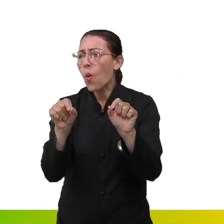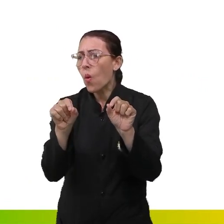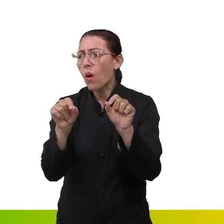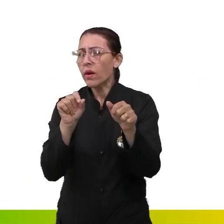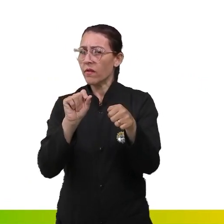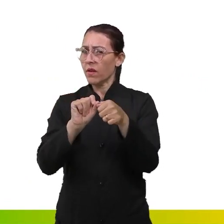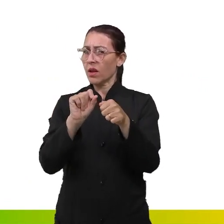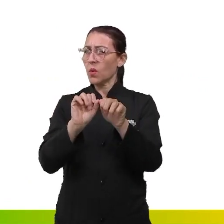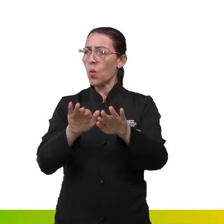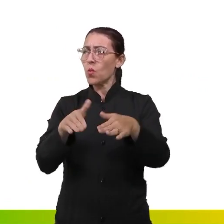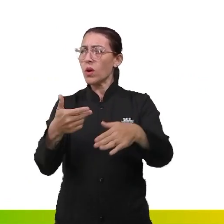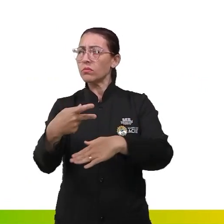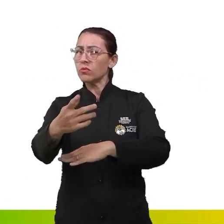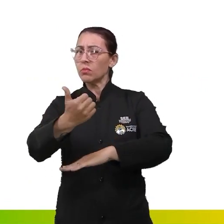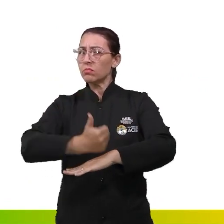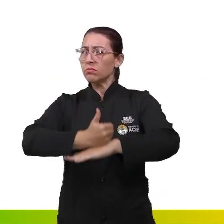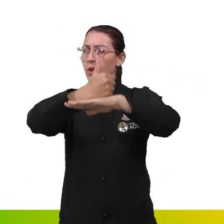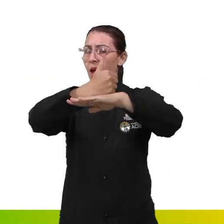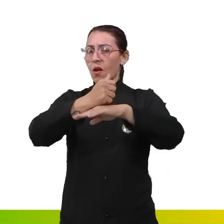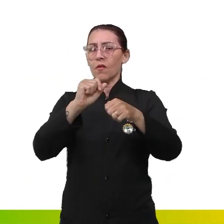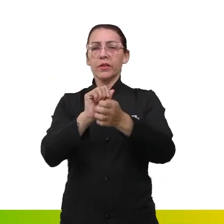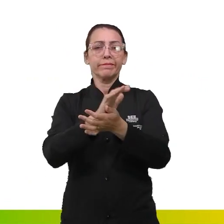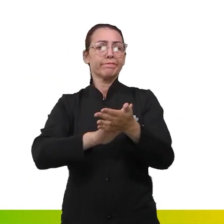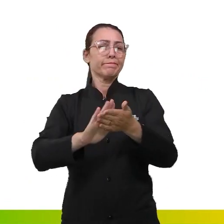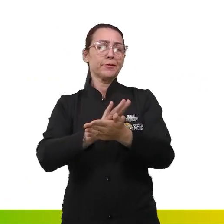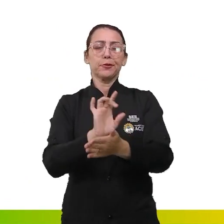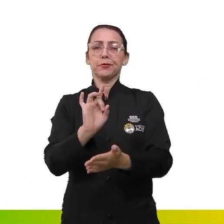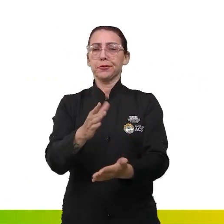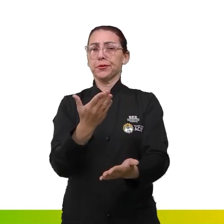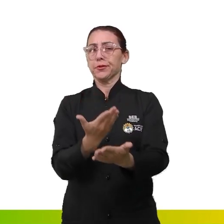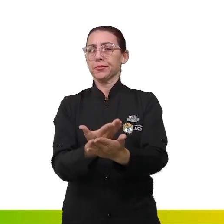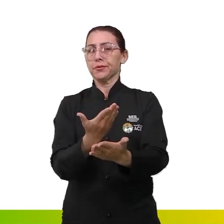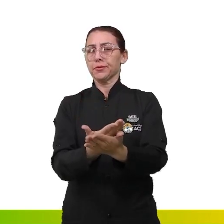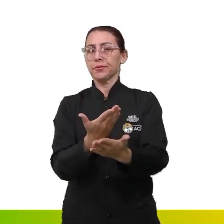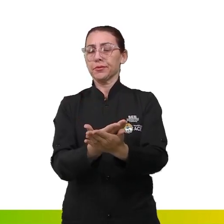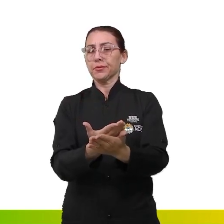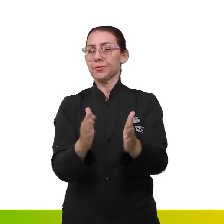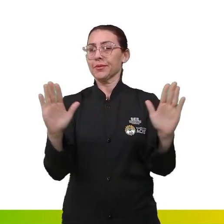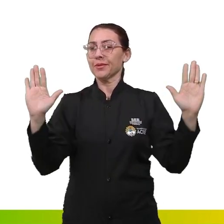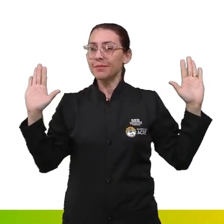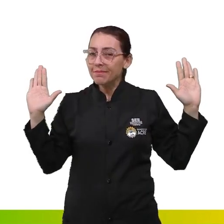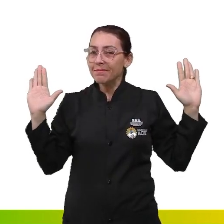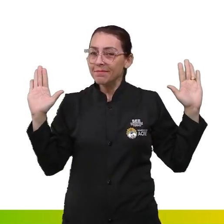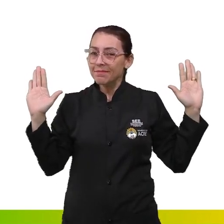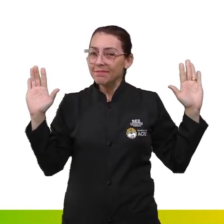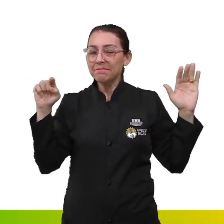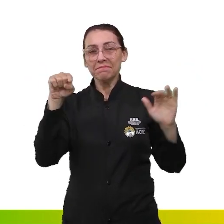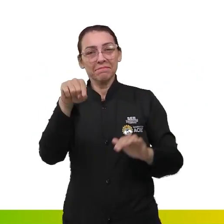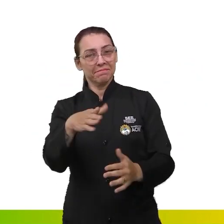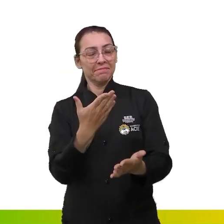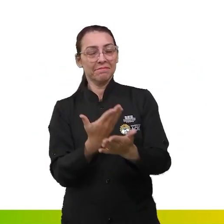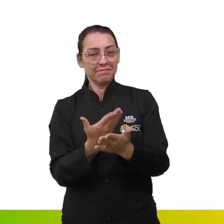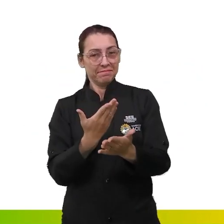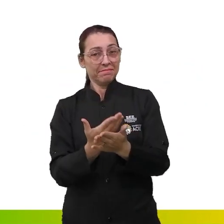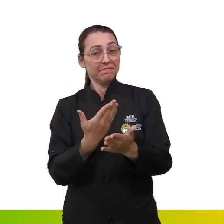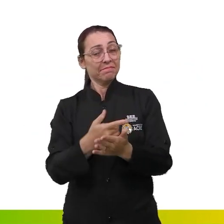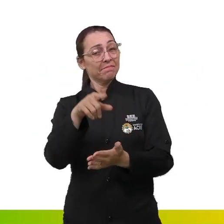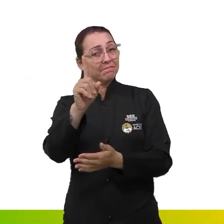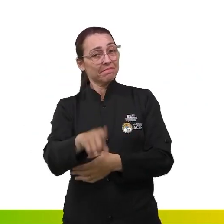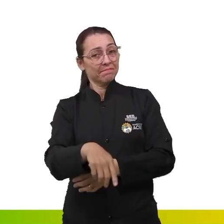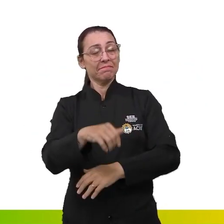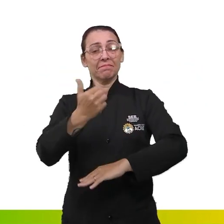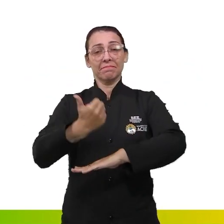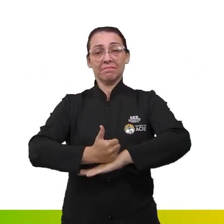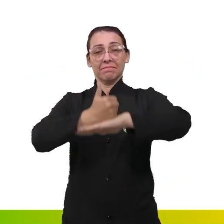dedicas? Ah, professor, faço nada da vida, só estudo. Opa, pera lá. Você estuda, estudiante é uma